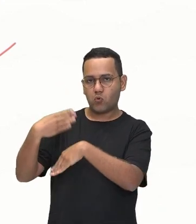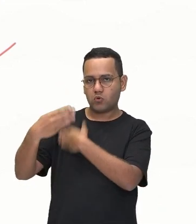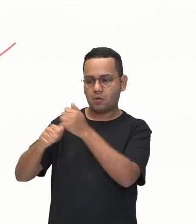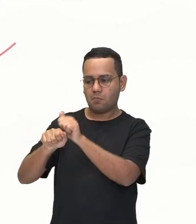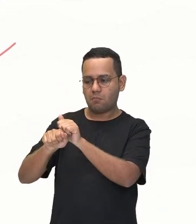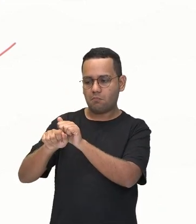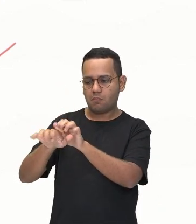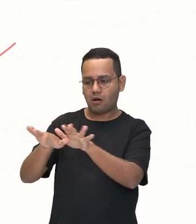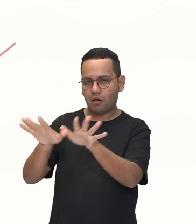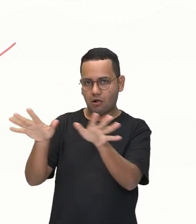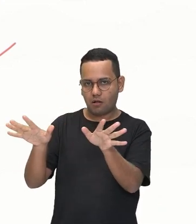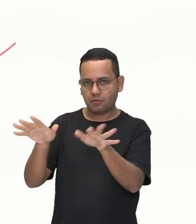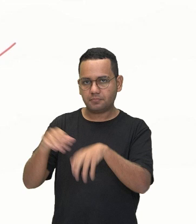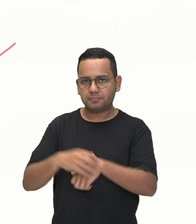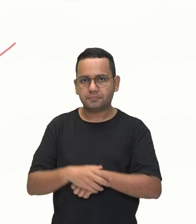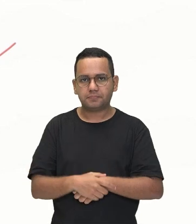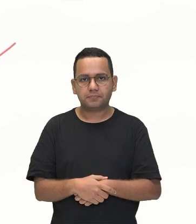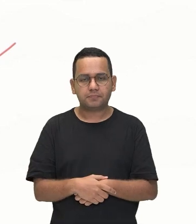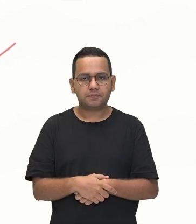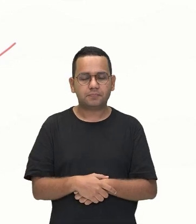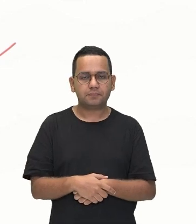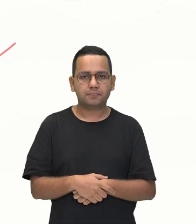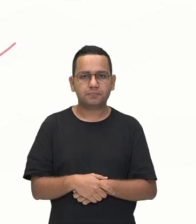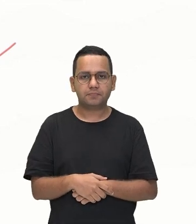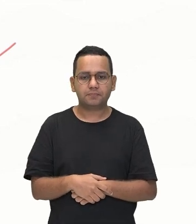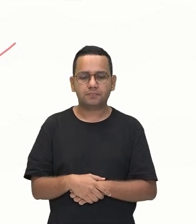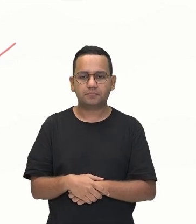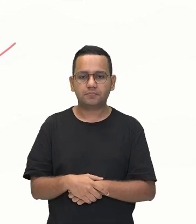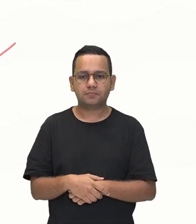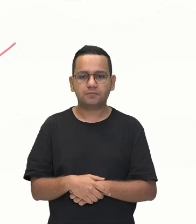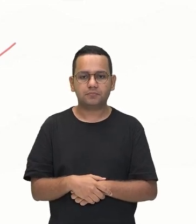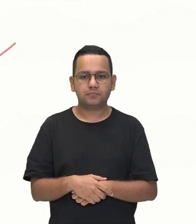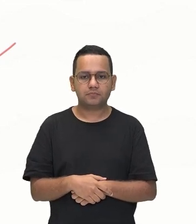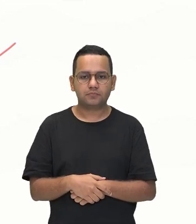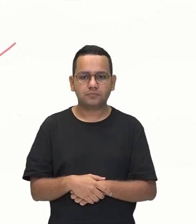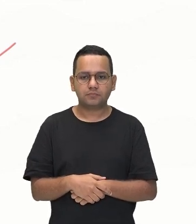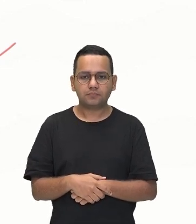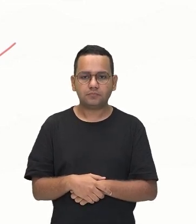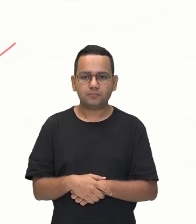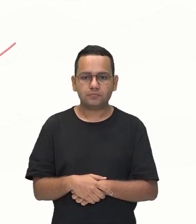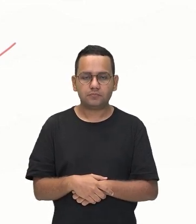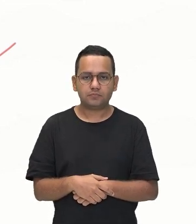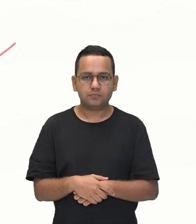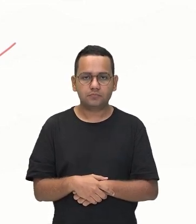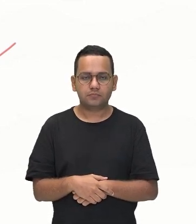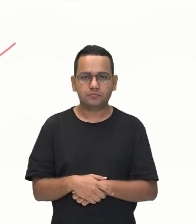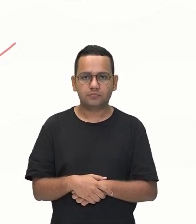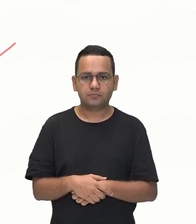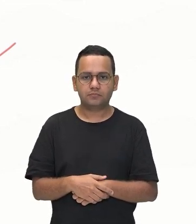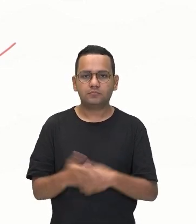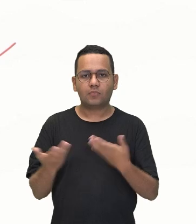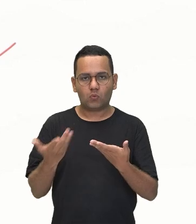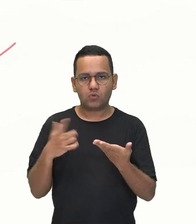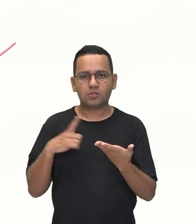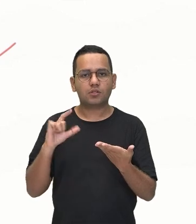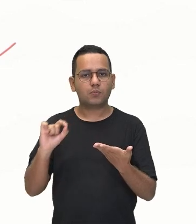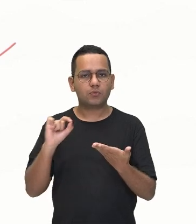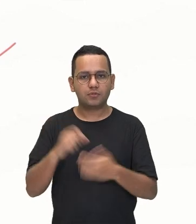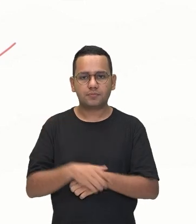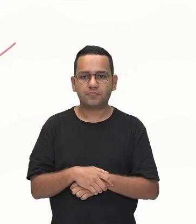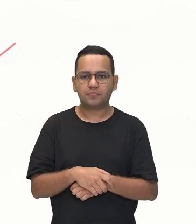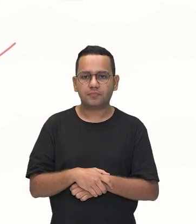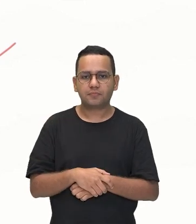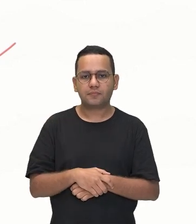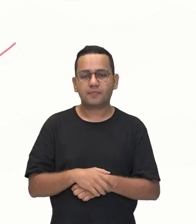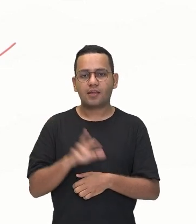partir desse ancestral comum, e hoje nós temos aí considerado todos os reinos